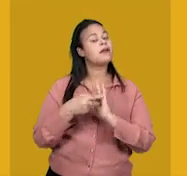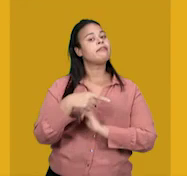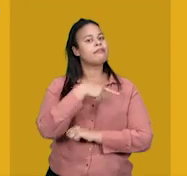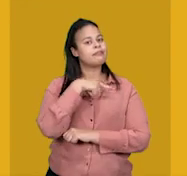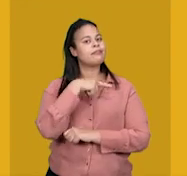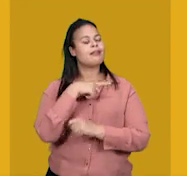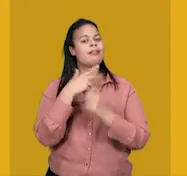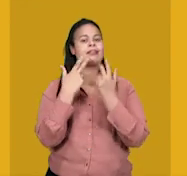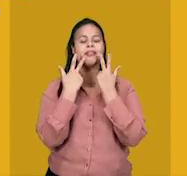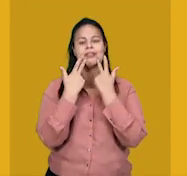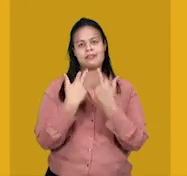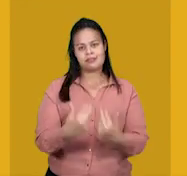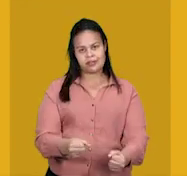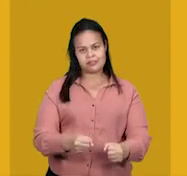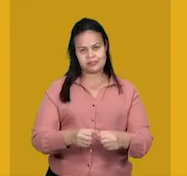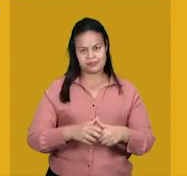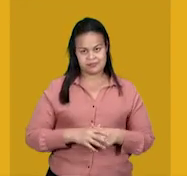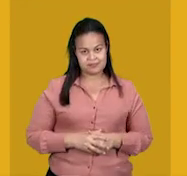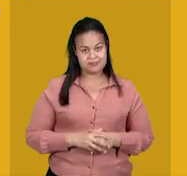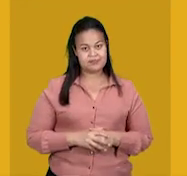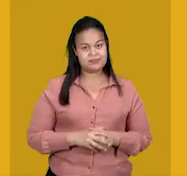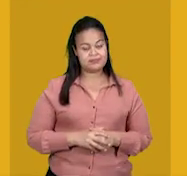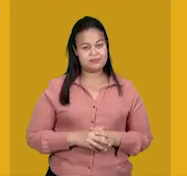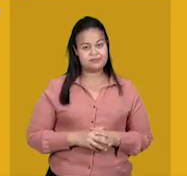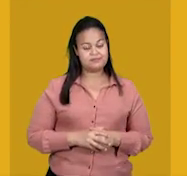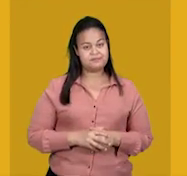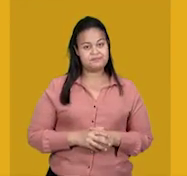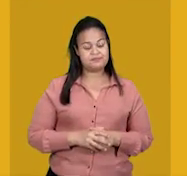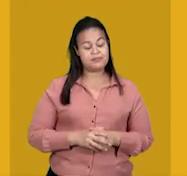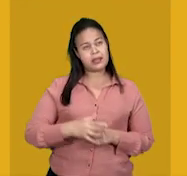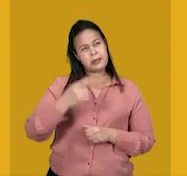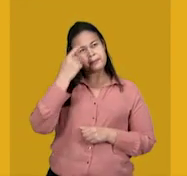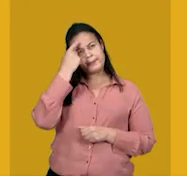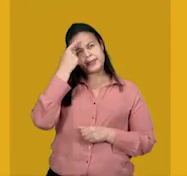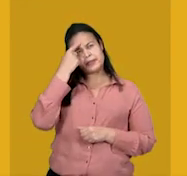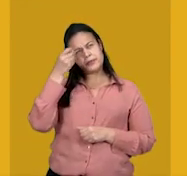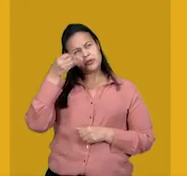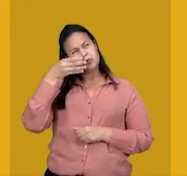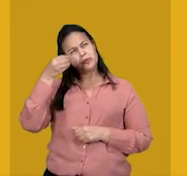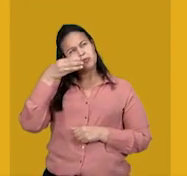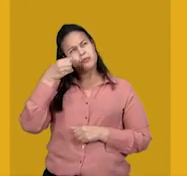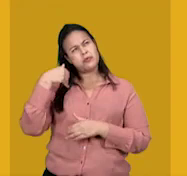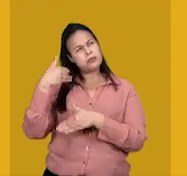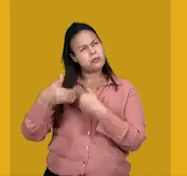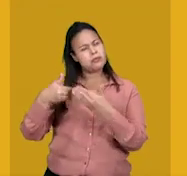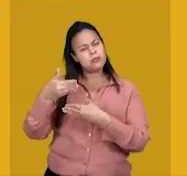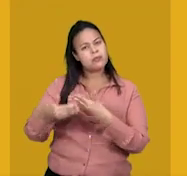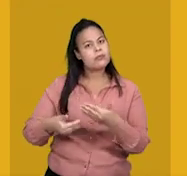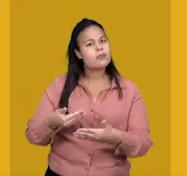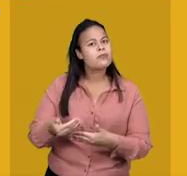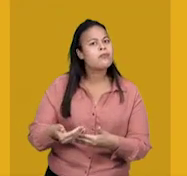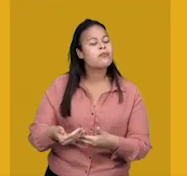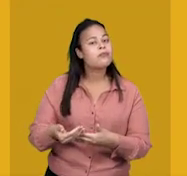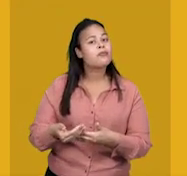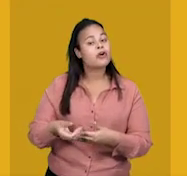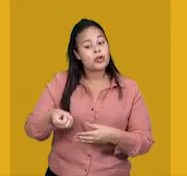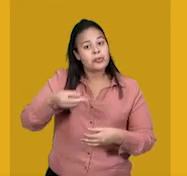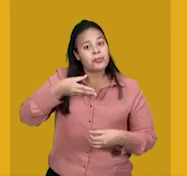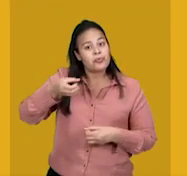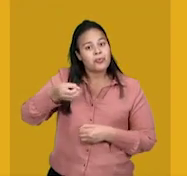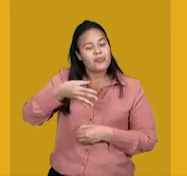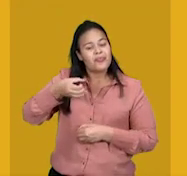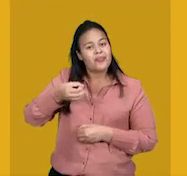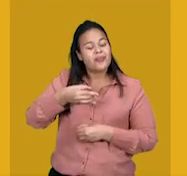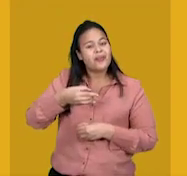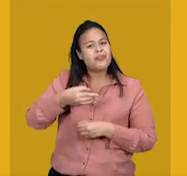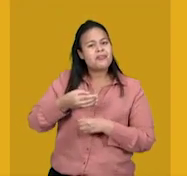e a linguagem. Os novos pensamentos, a partir daí, são recentes demais